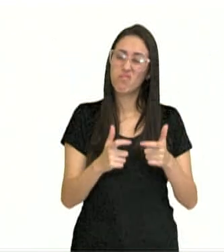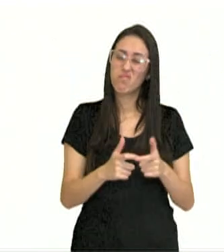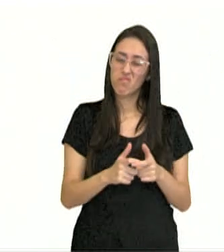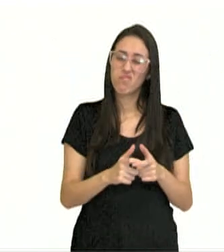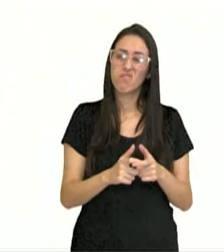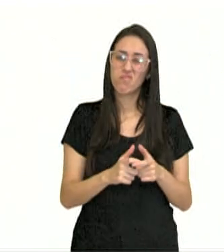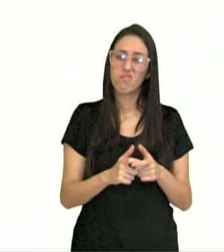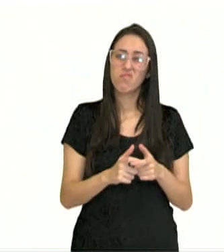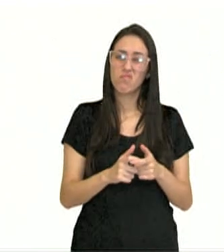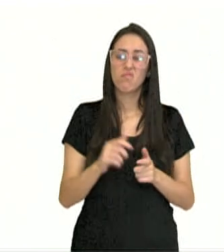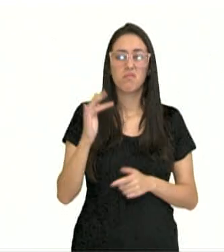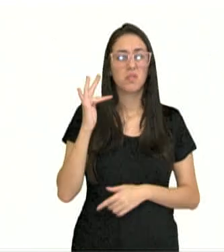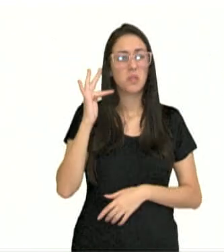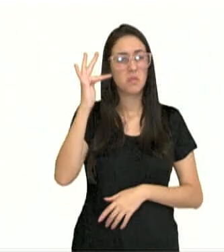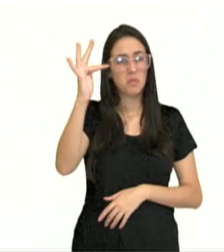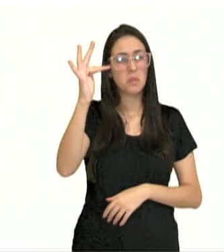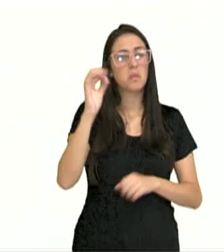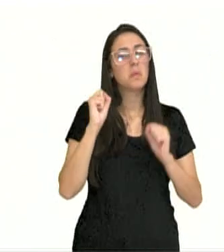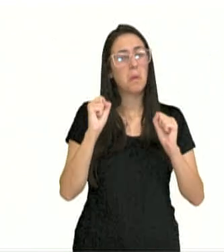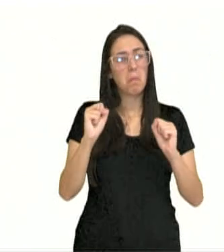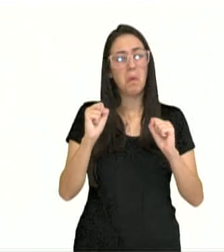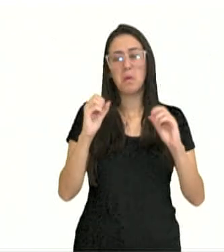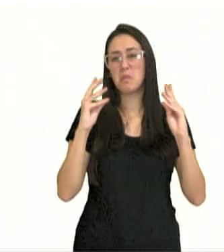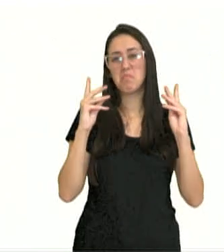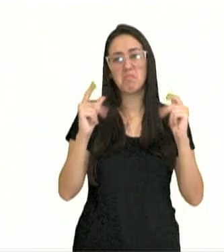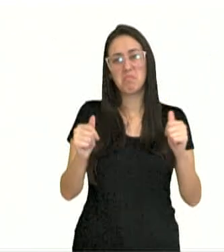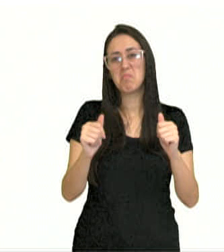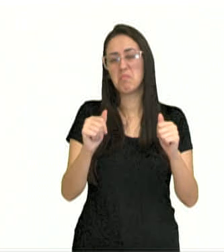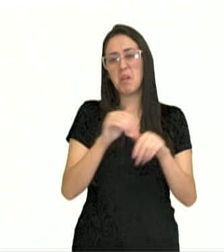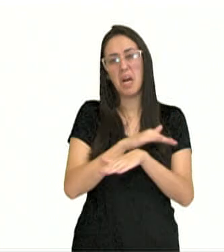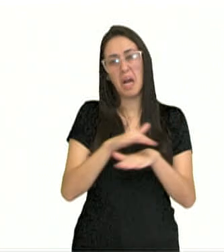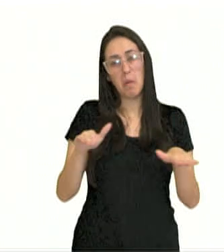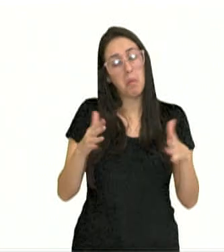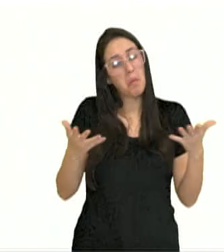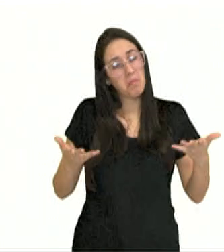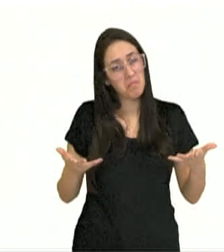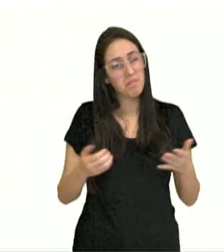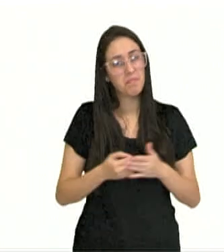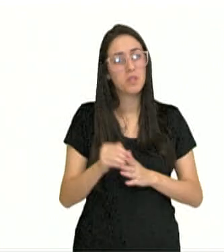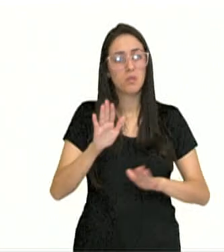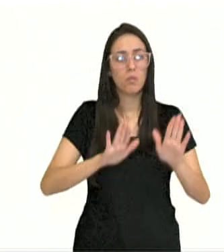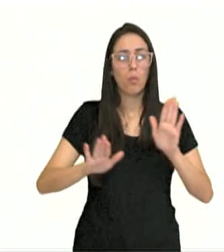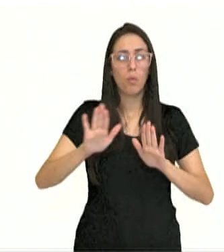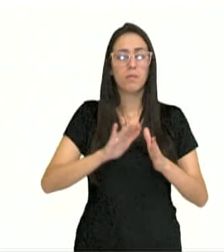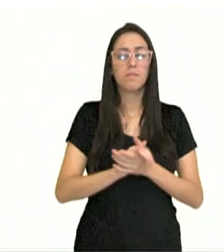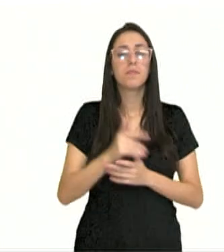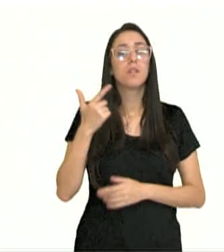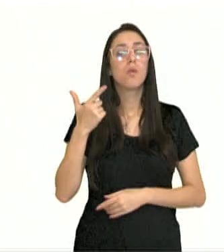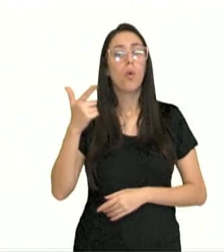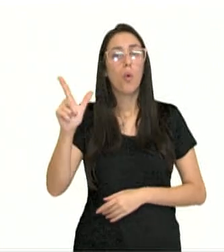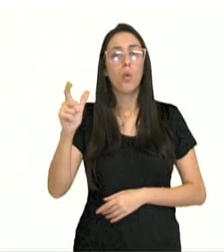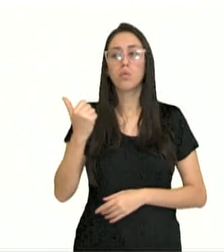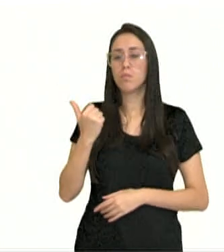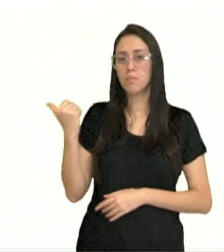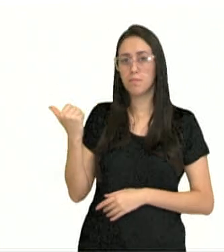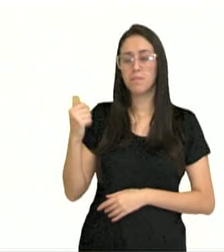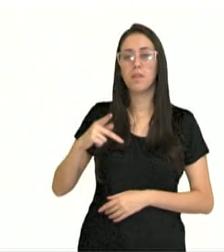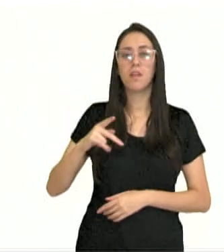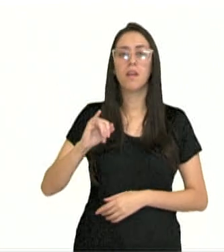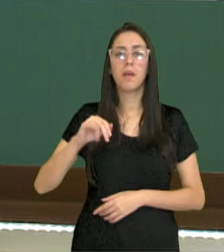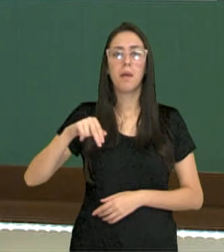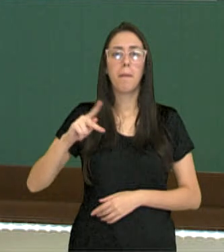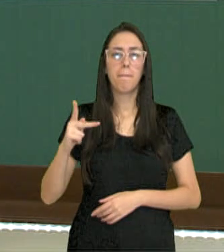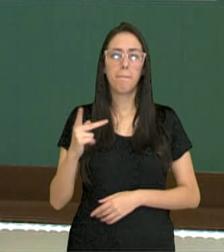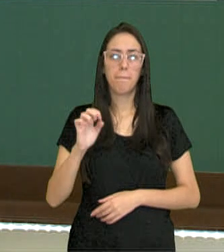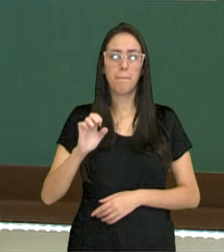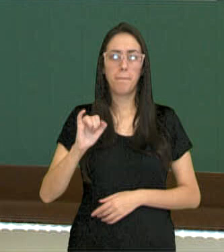infelizmente, entrando em extinção. Nós temos que tomar cuidado com isso. Uma outra espécie é o pinheiro bravo. Aqui a gente